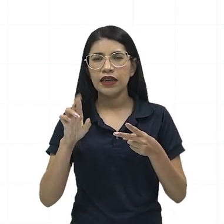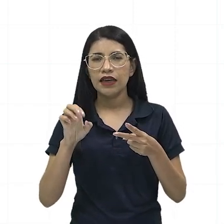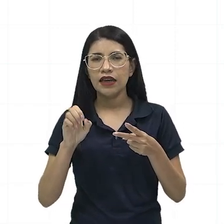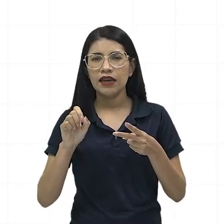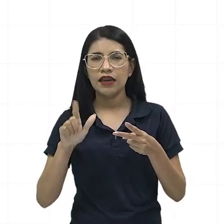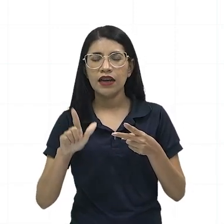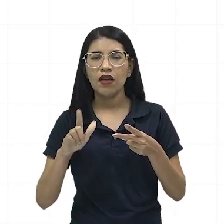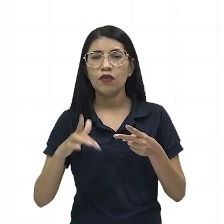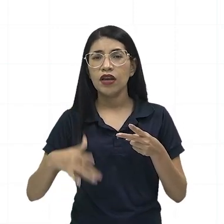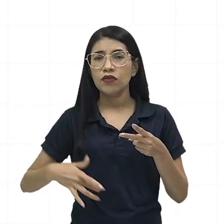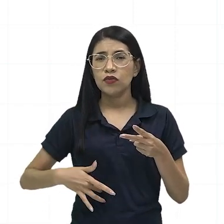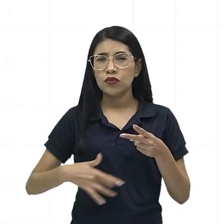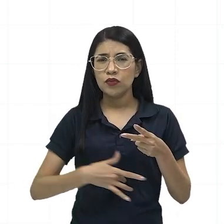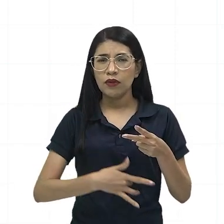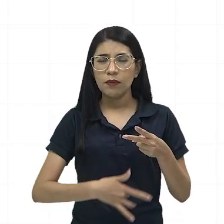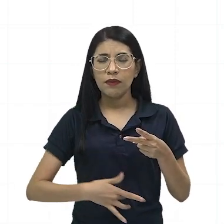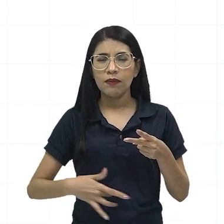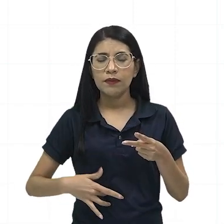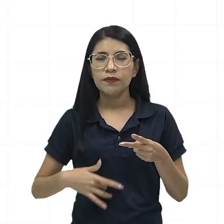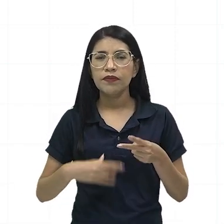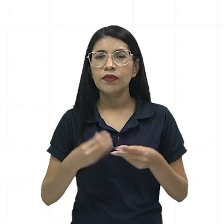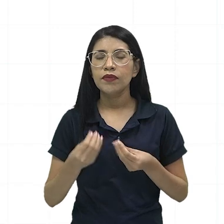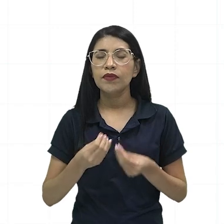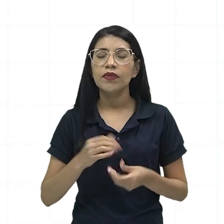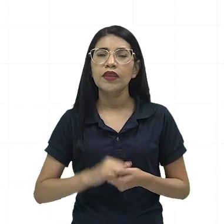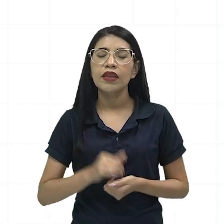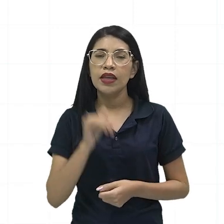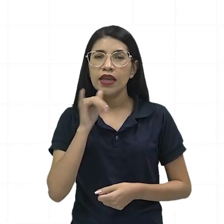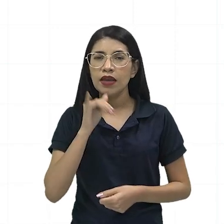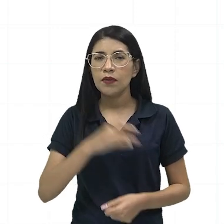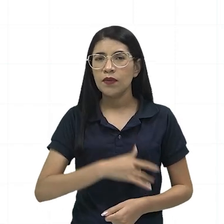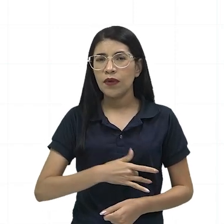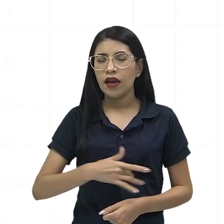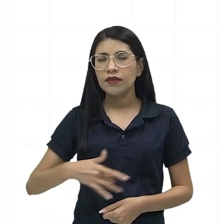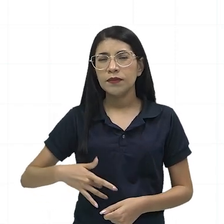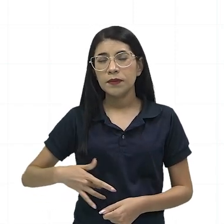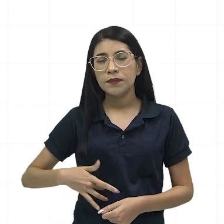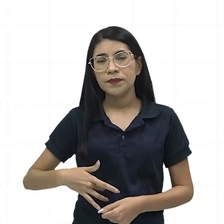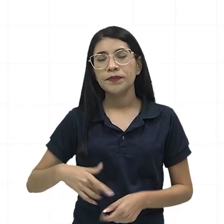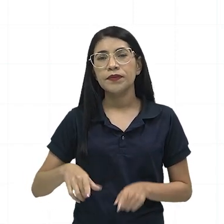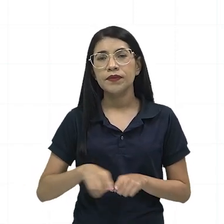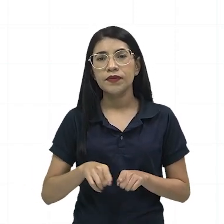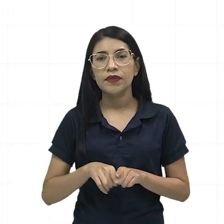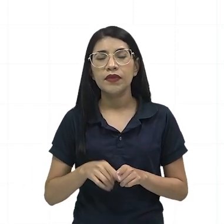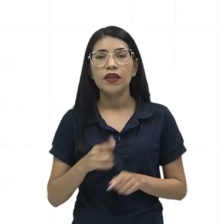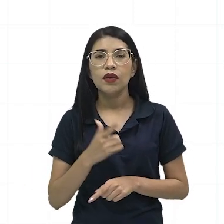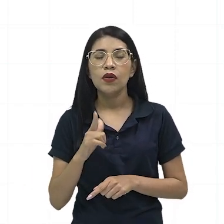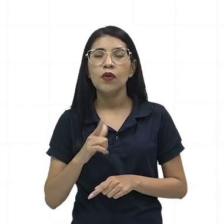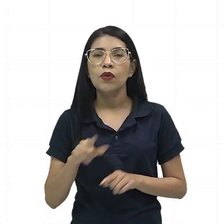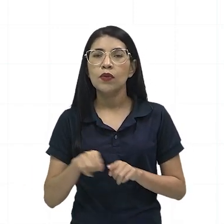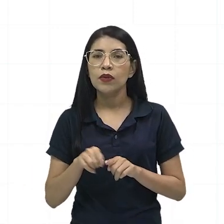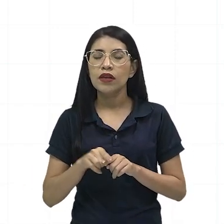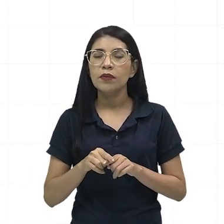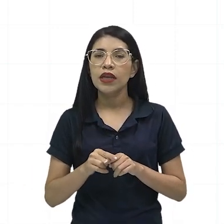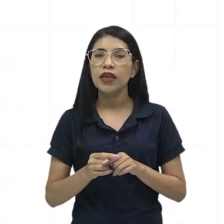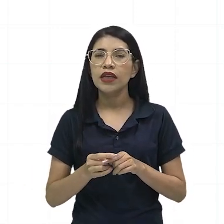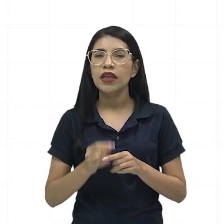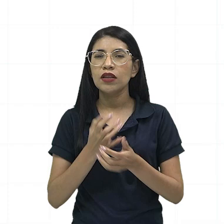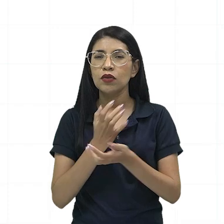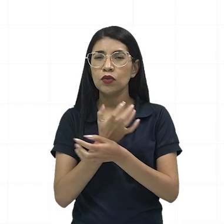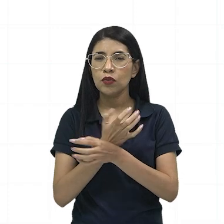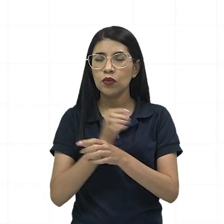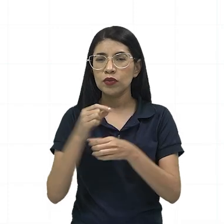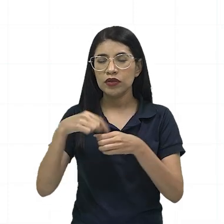os órgãos, né? Como o baço e o fígado, além da medula óssea, tem